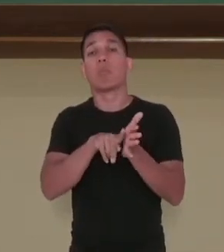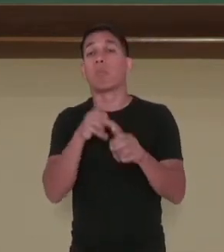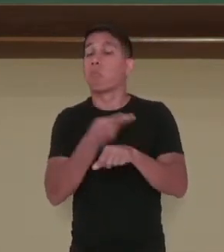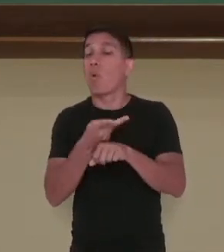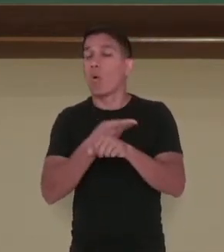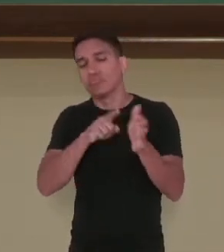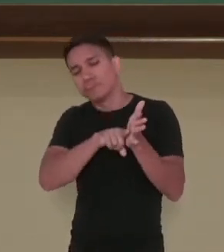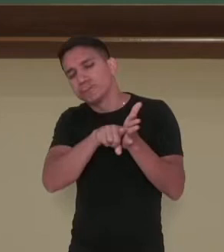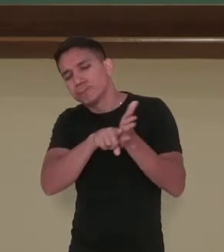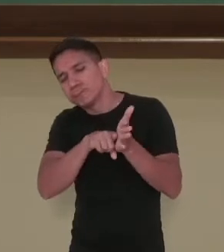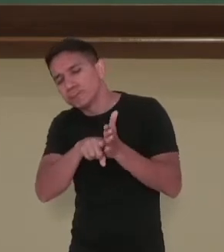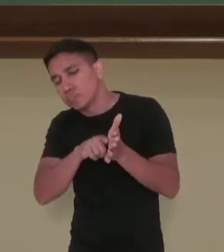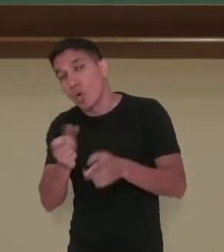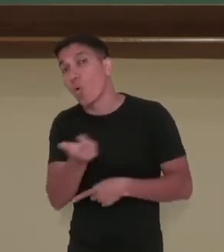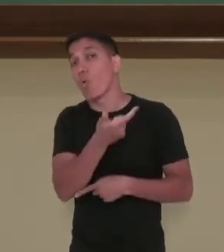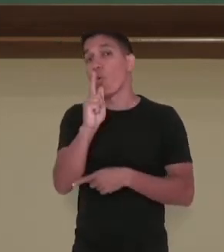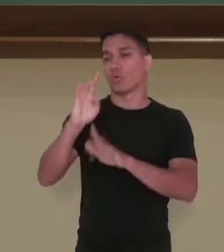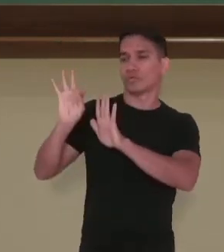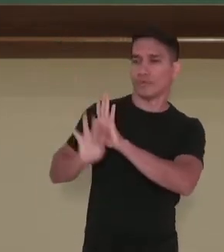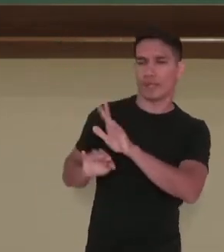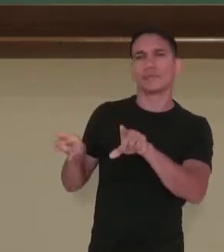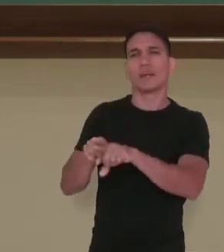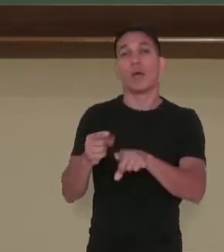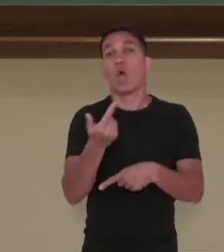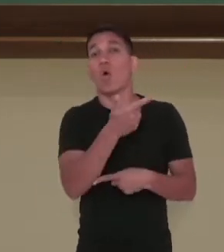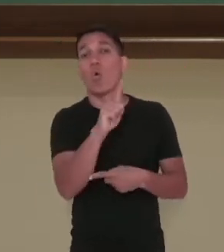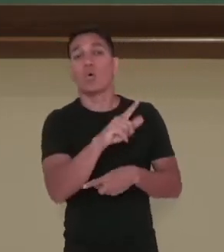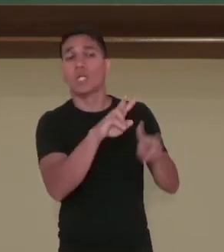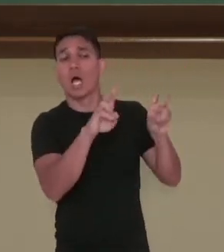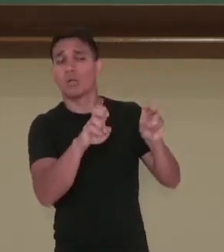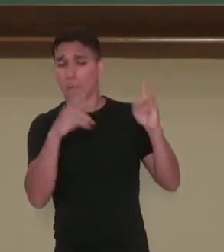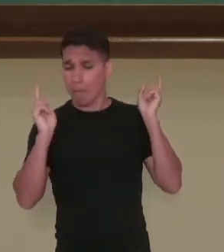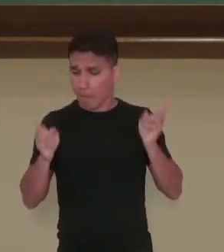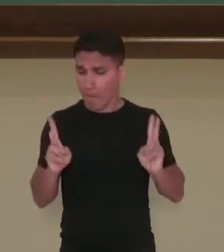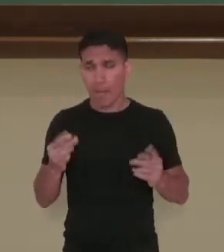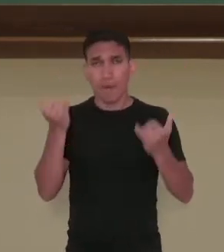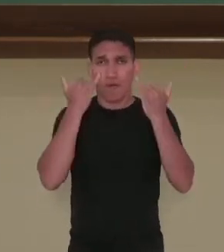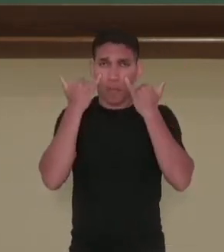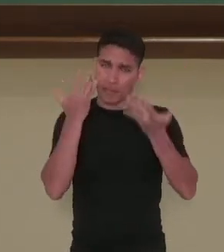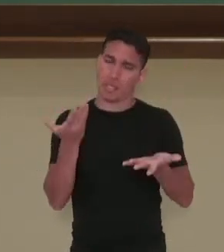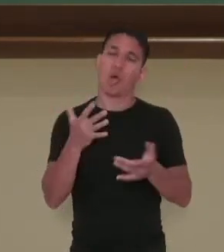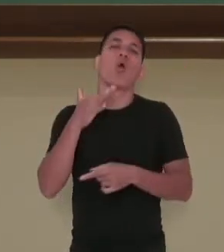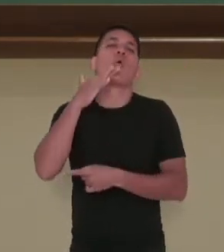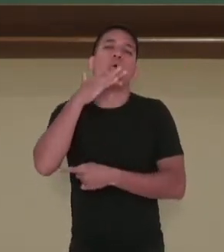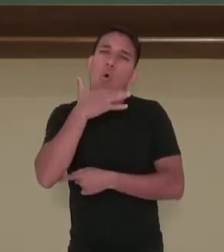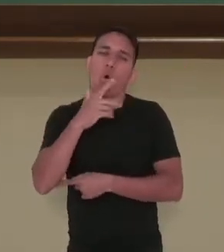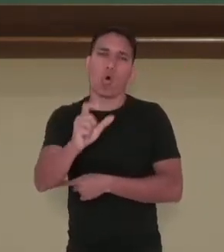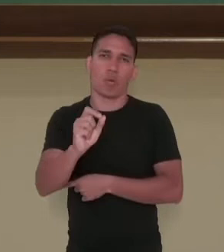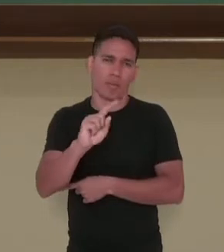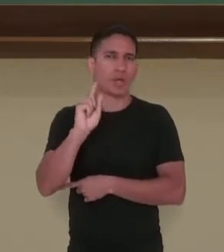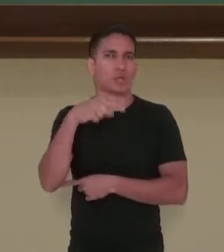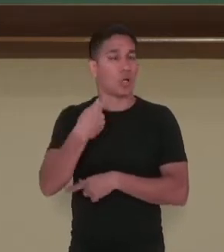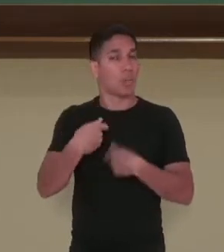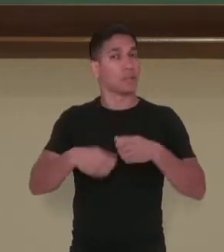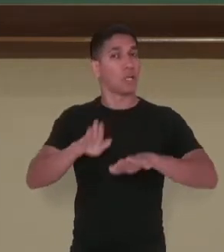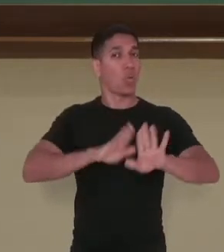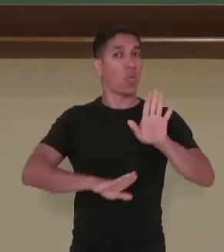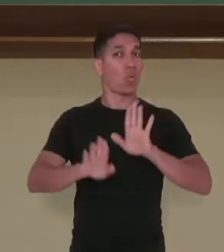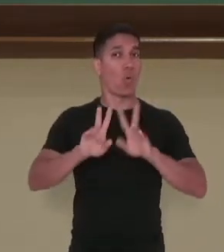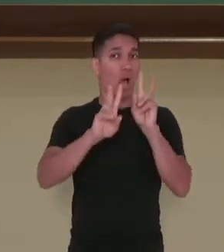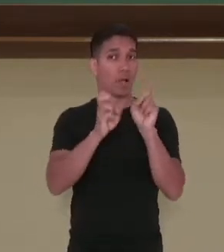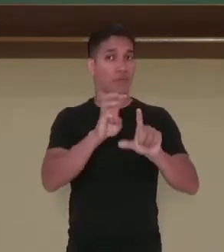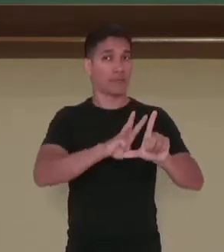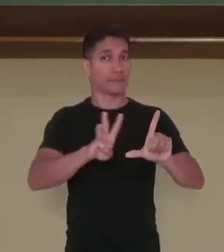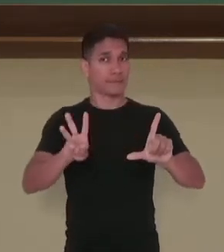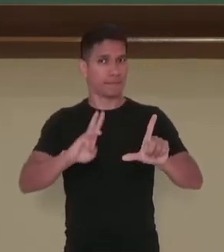outros textos, outras questões sobre a mesma informação. Claro que nós temos que cuidar com sites